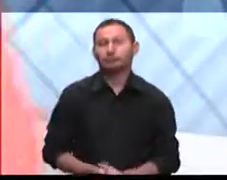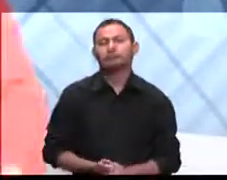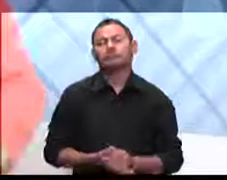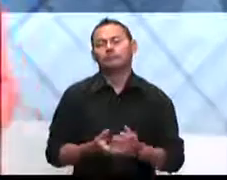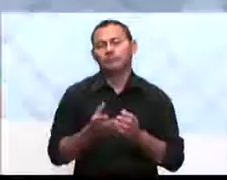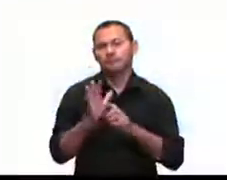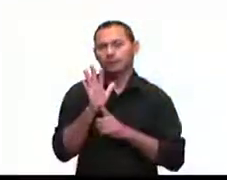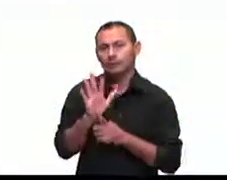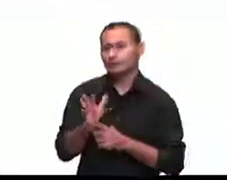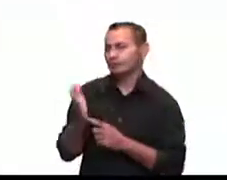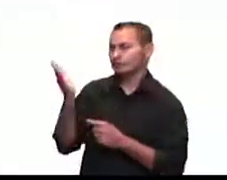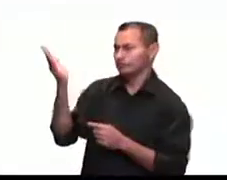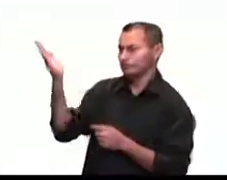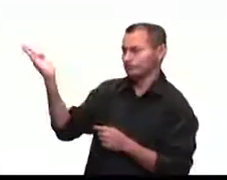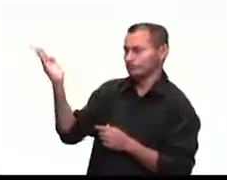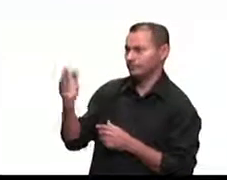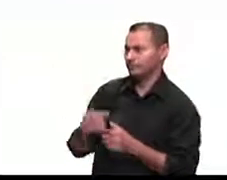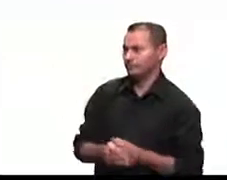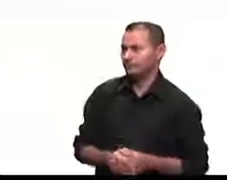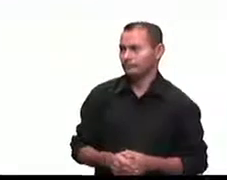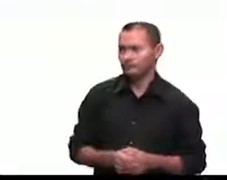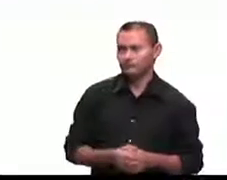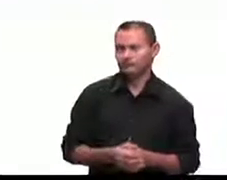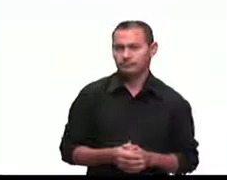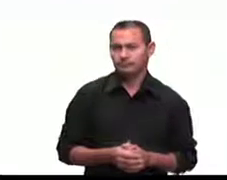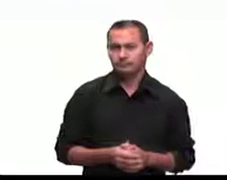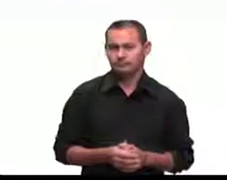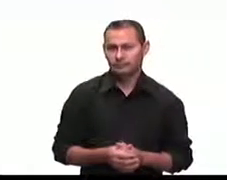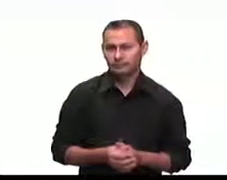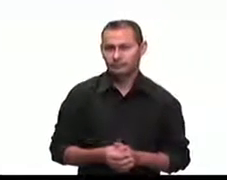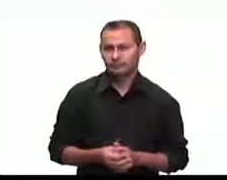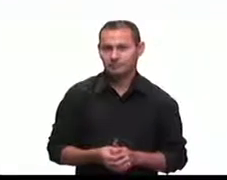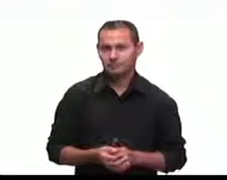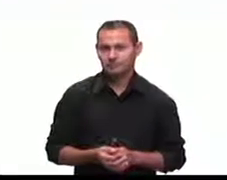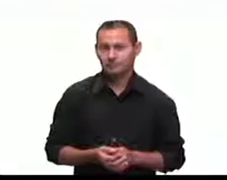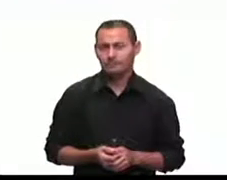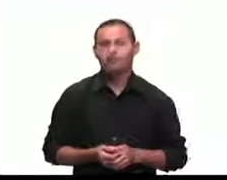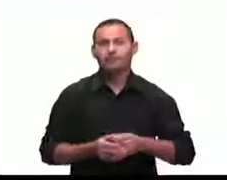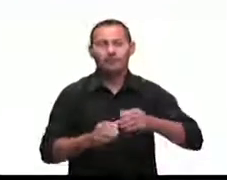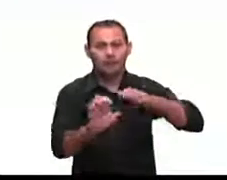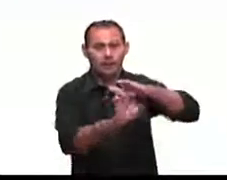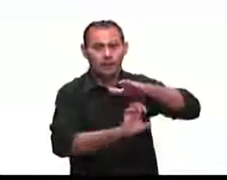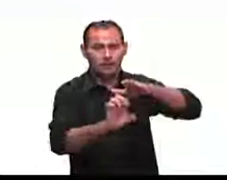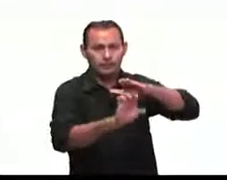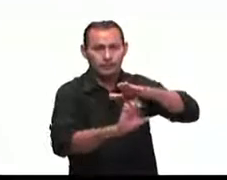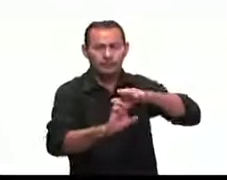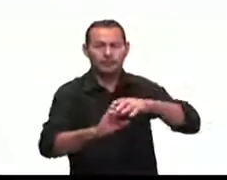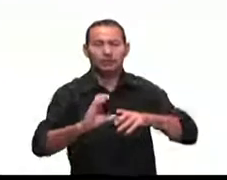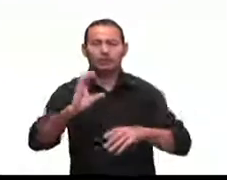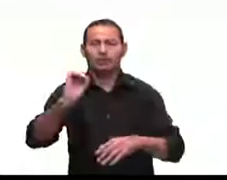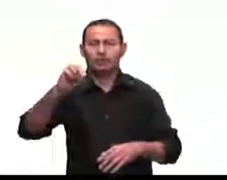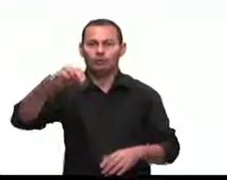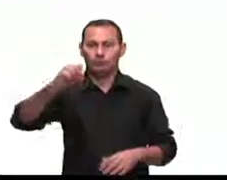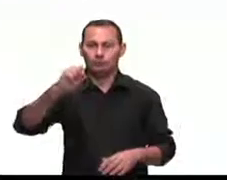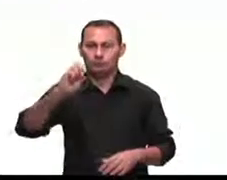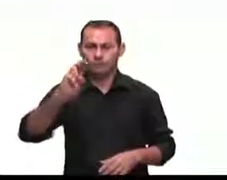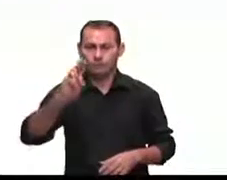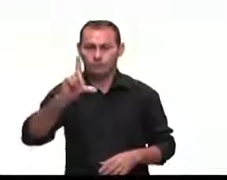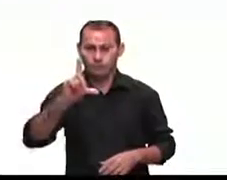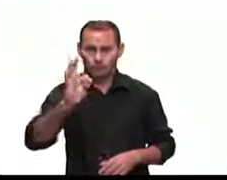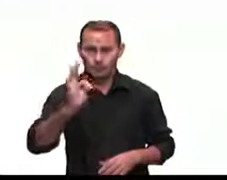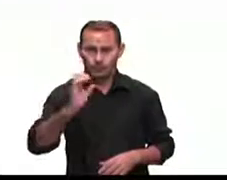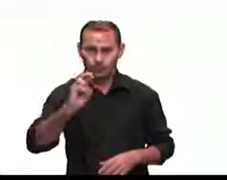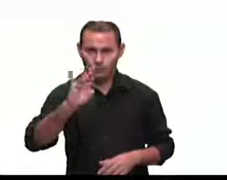indo ali ao quadro, teremos que a empresa de consultoria pede, né, então, que